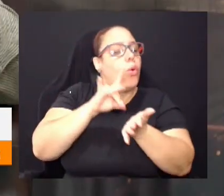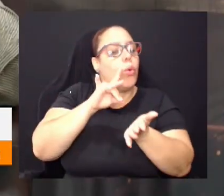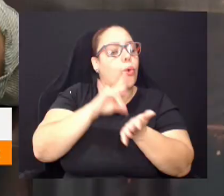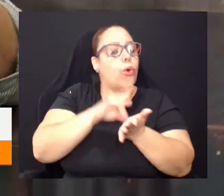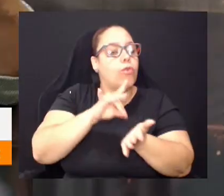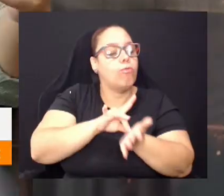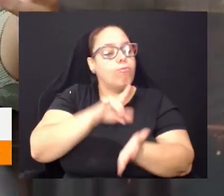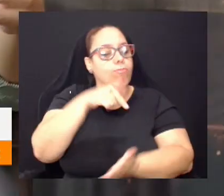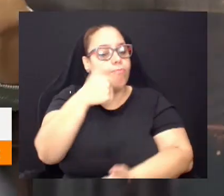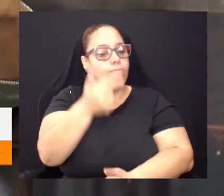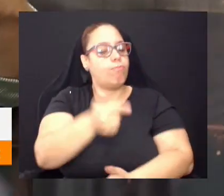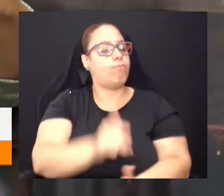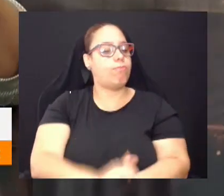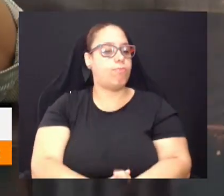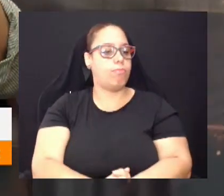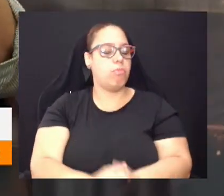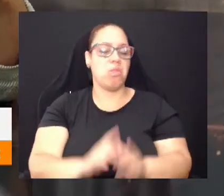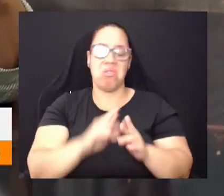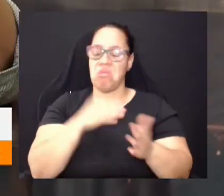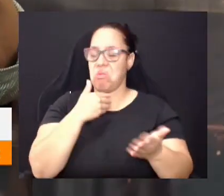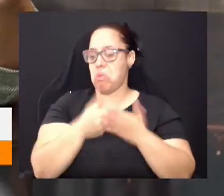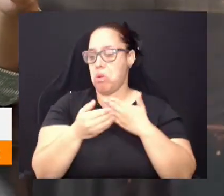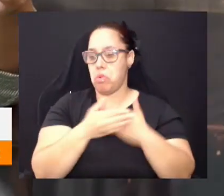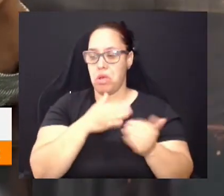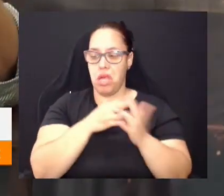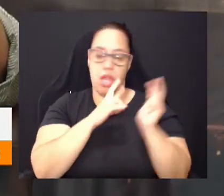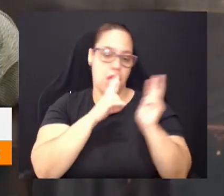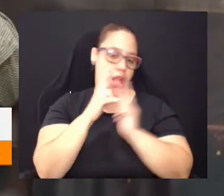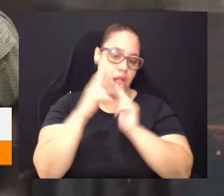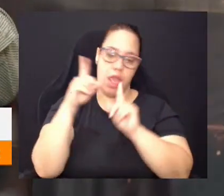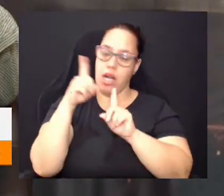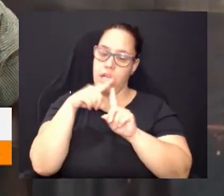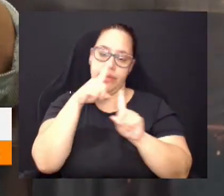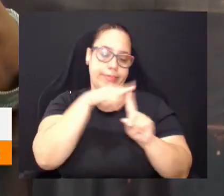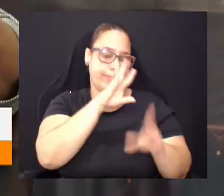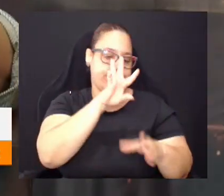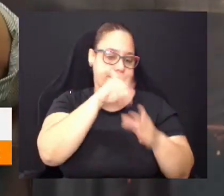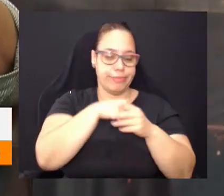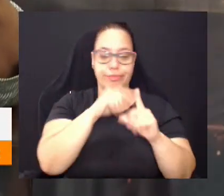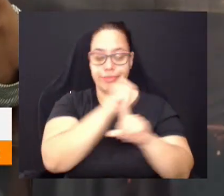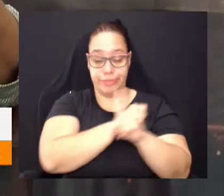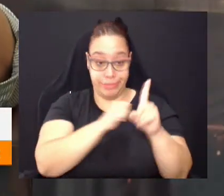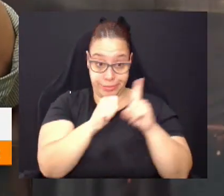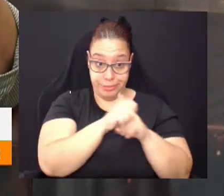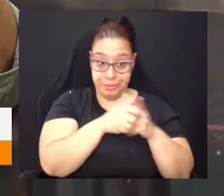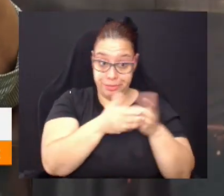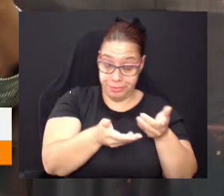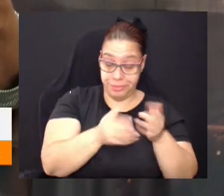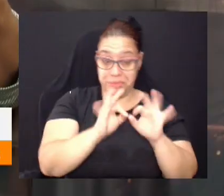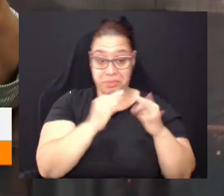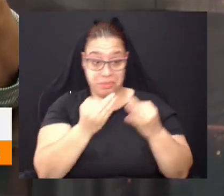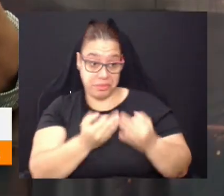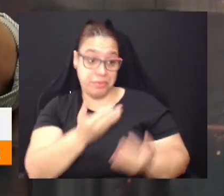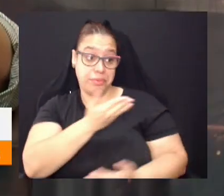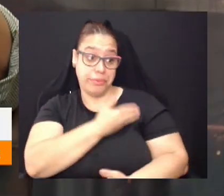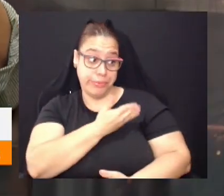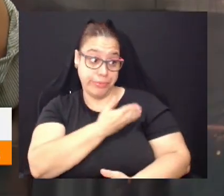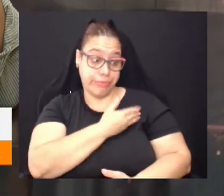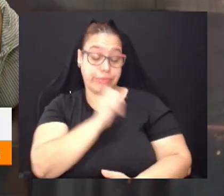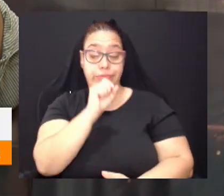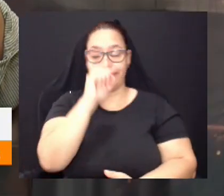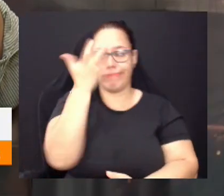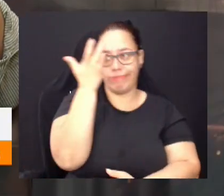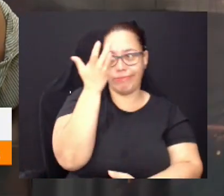algo para qualquer relação dentro da sociedade, né? Com familiares, com amigos. O que acontece? A gente é